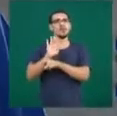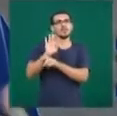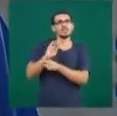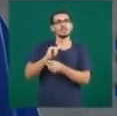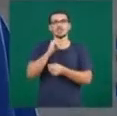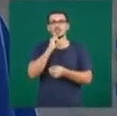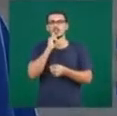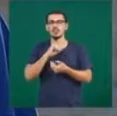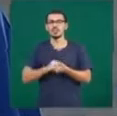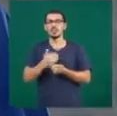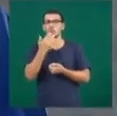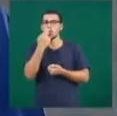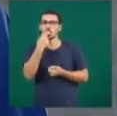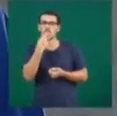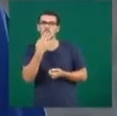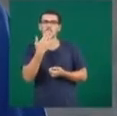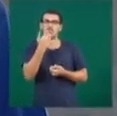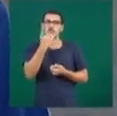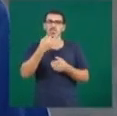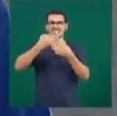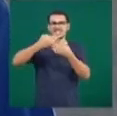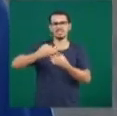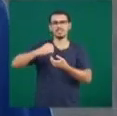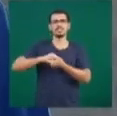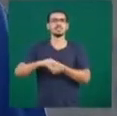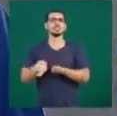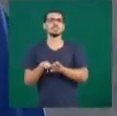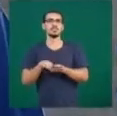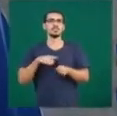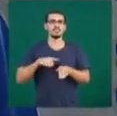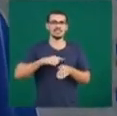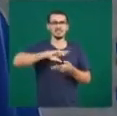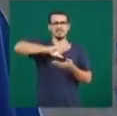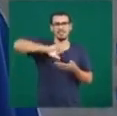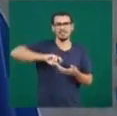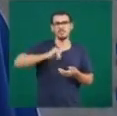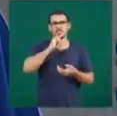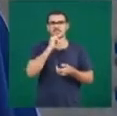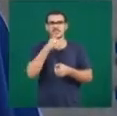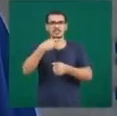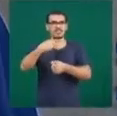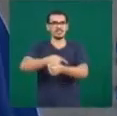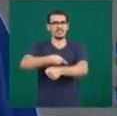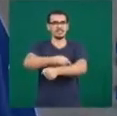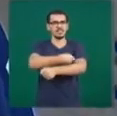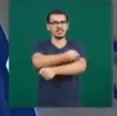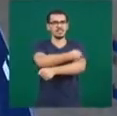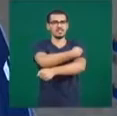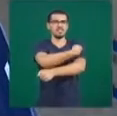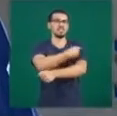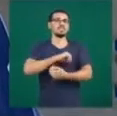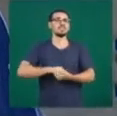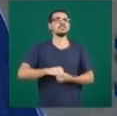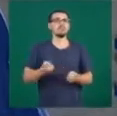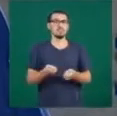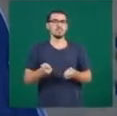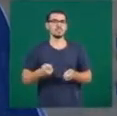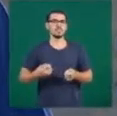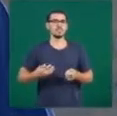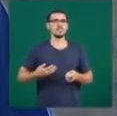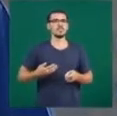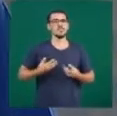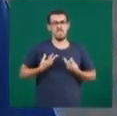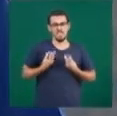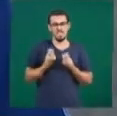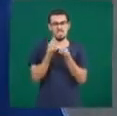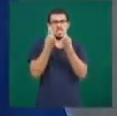como a nutrição adequada e técnicas alternativas, como a acupuntura, que promovem uma qualidade de vida para